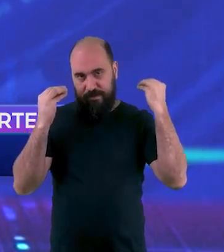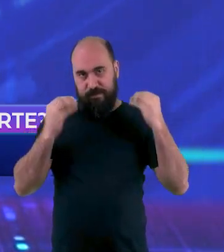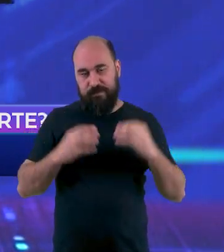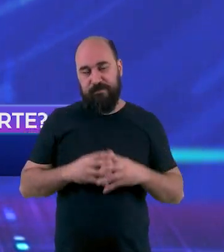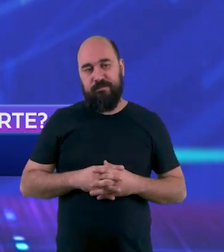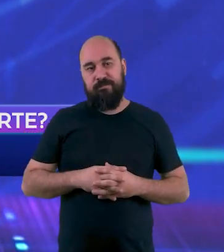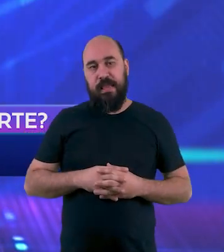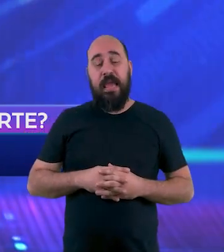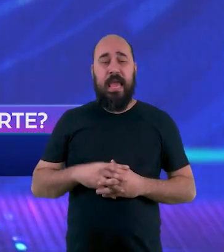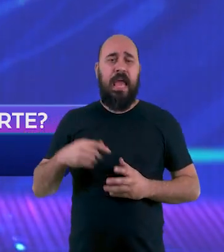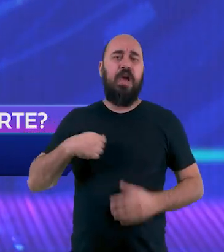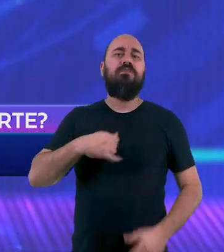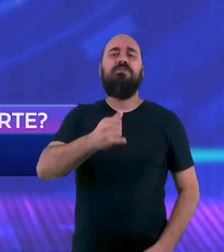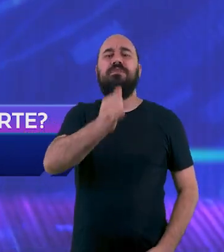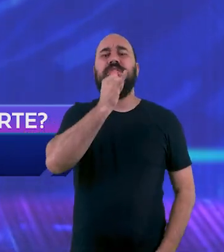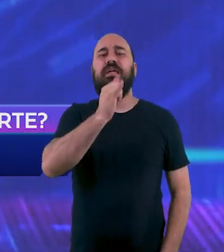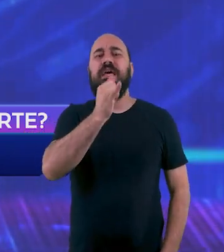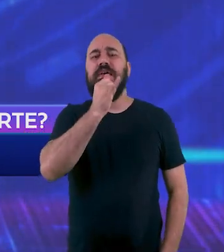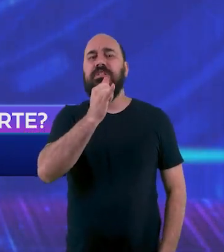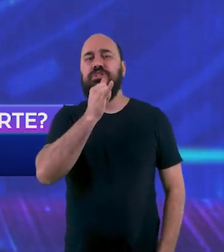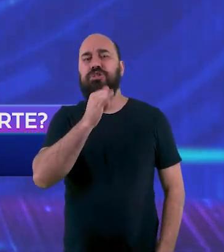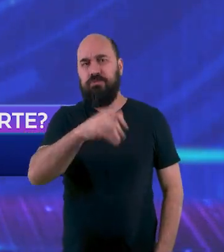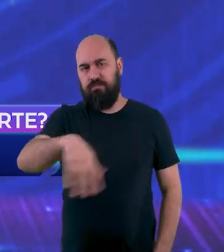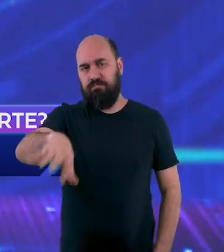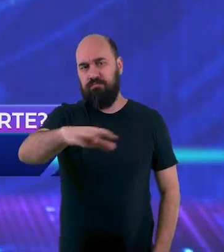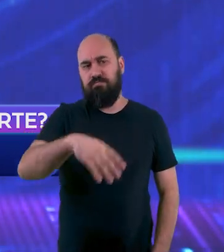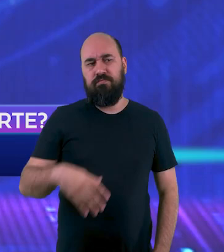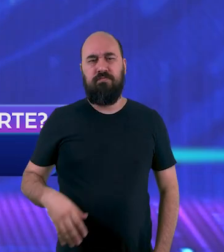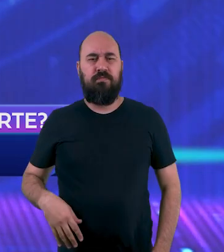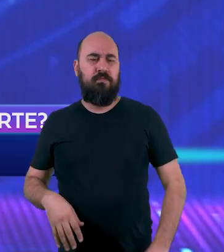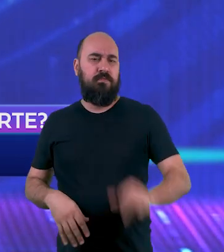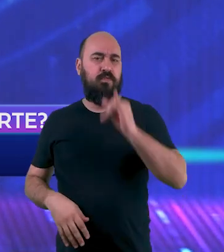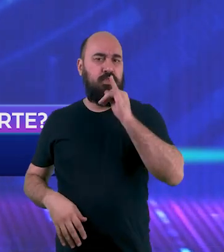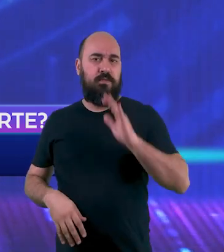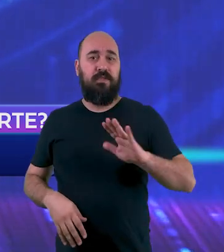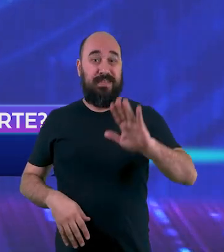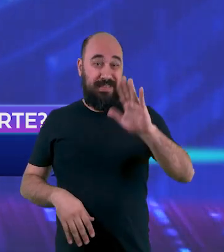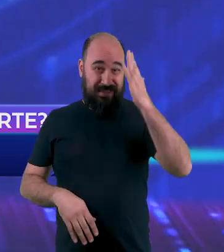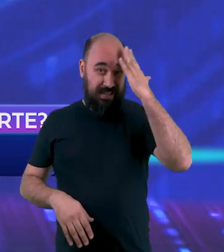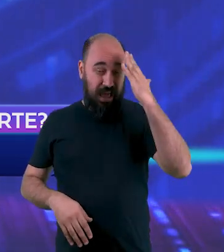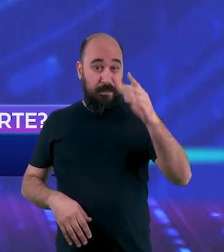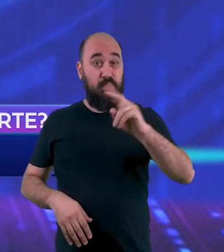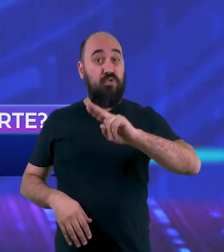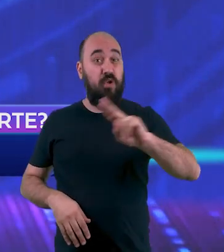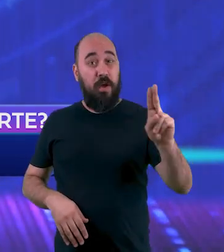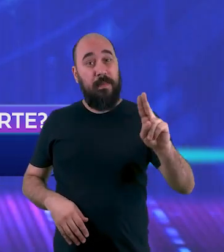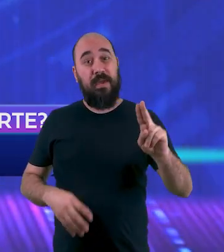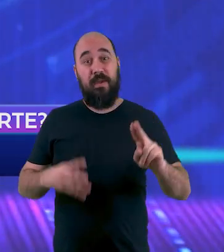o esquecimento. Você sabe o nome dos seus 4 avós?